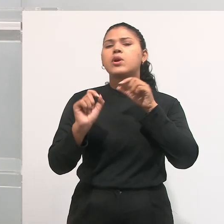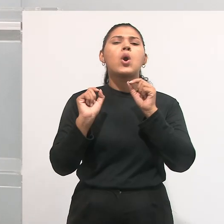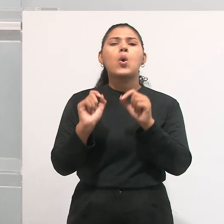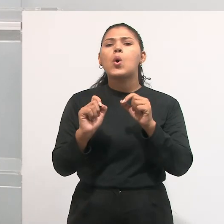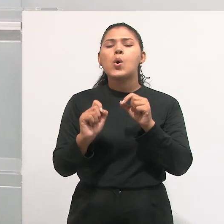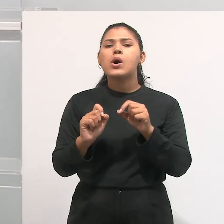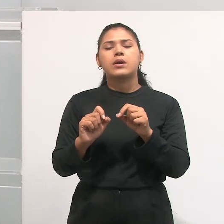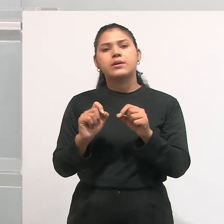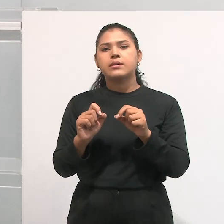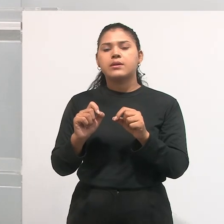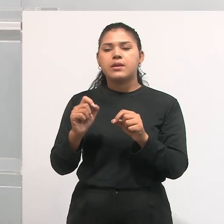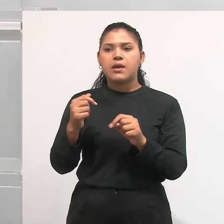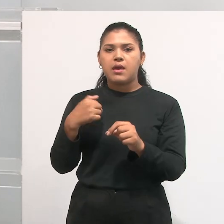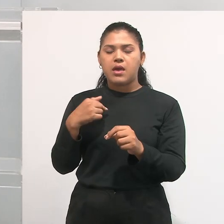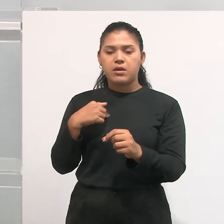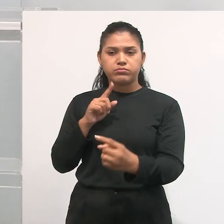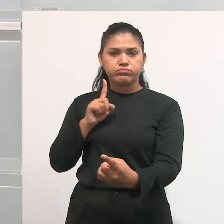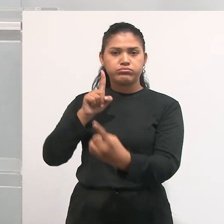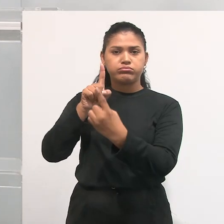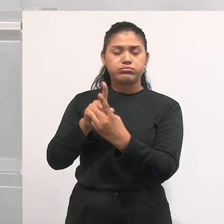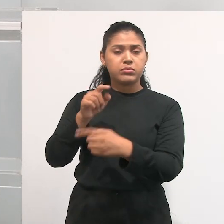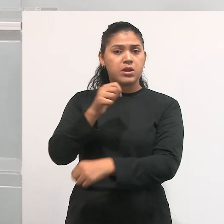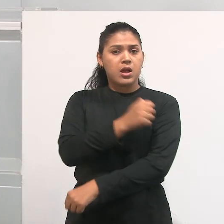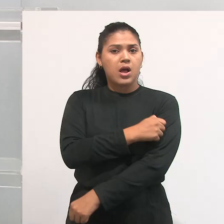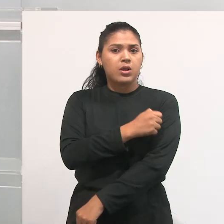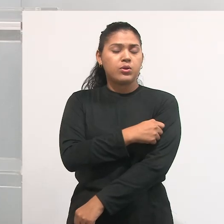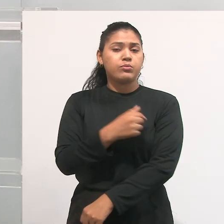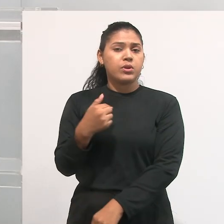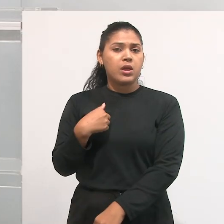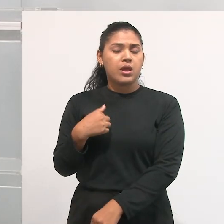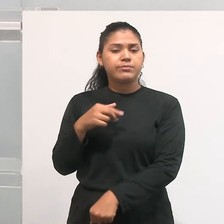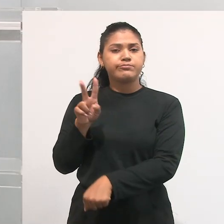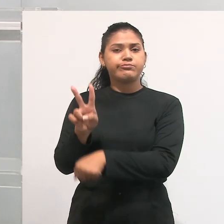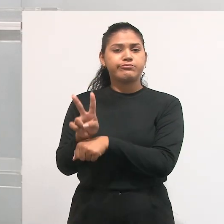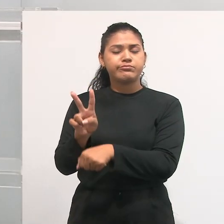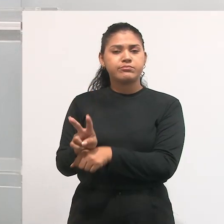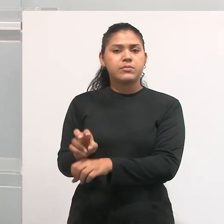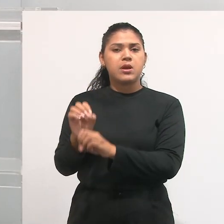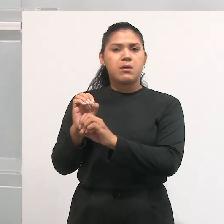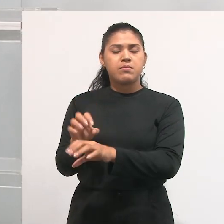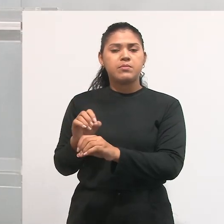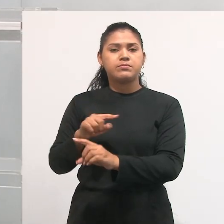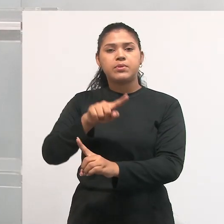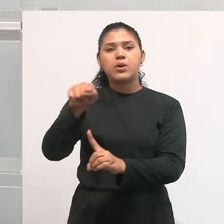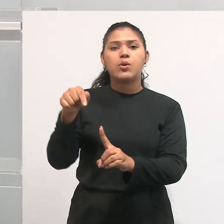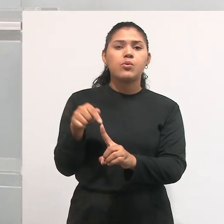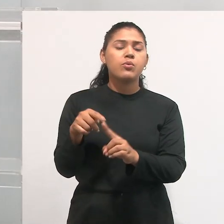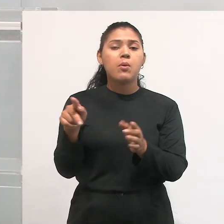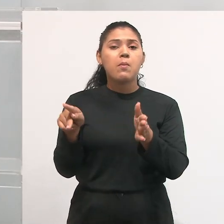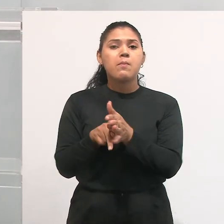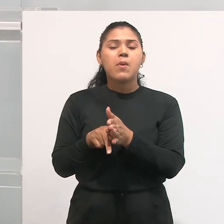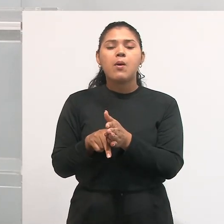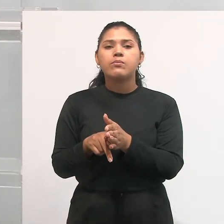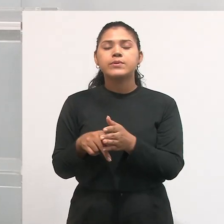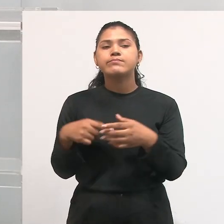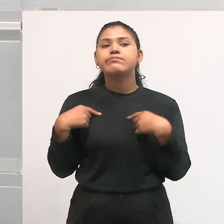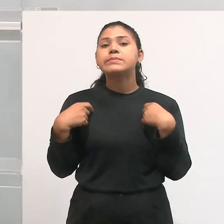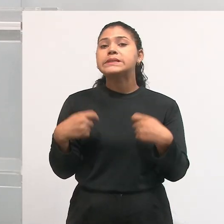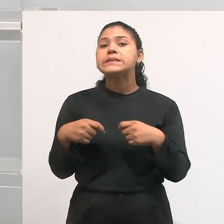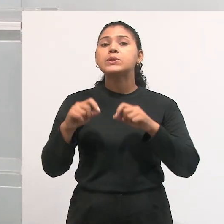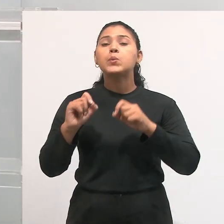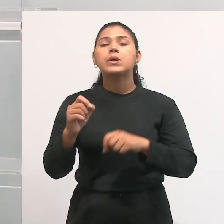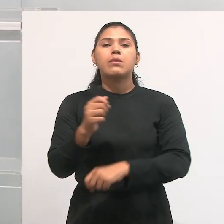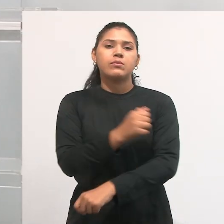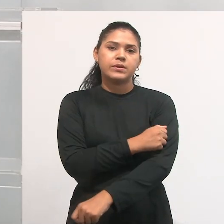necessidade do aluno e não necessariamente de acordo com o que está previsto. É claro que é de acordo, né, com as